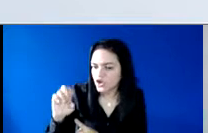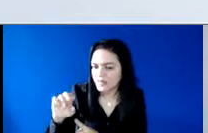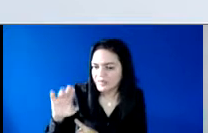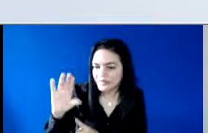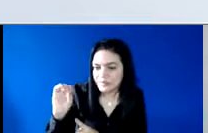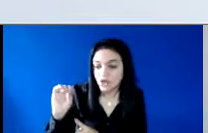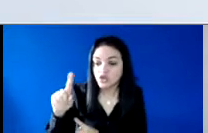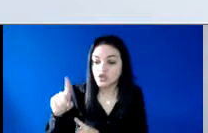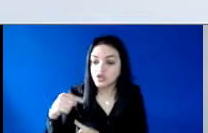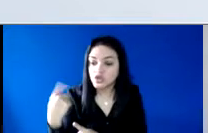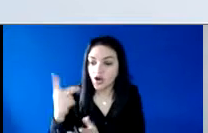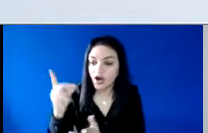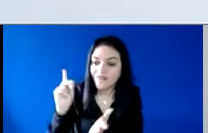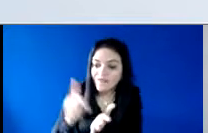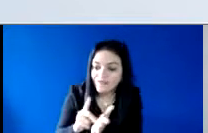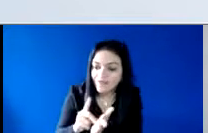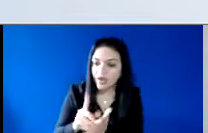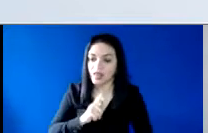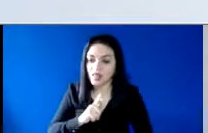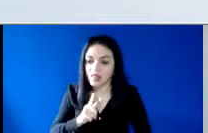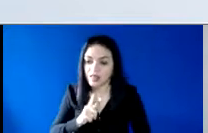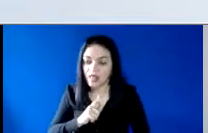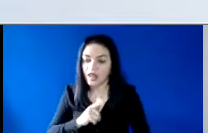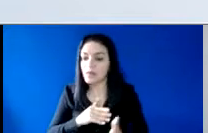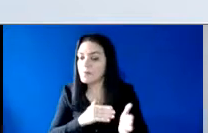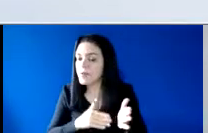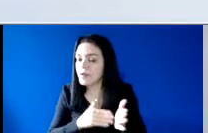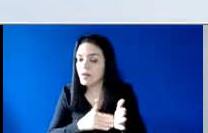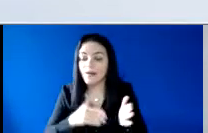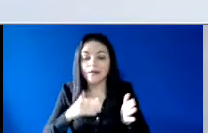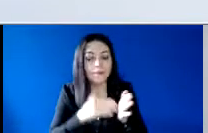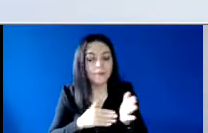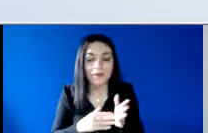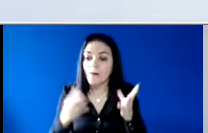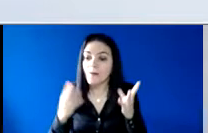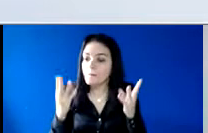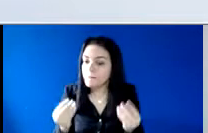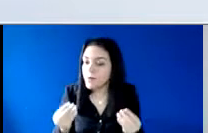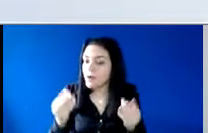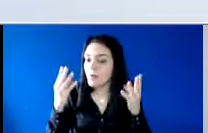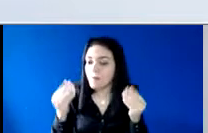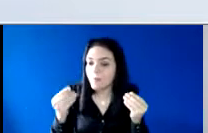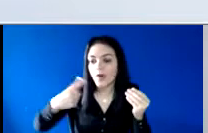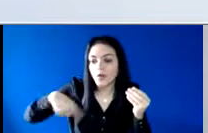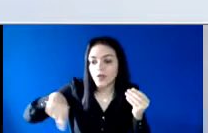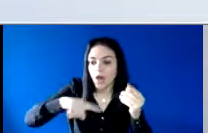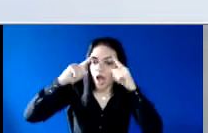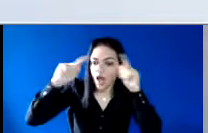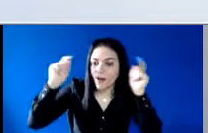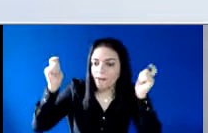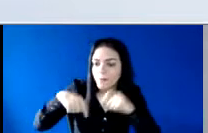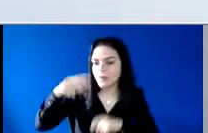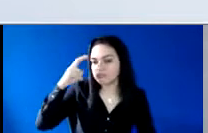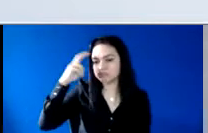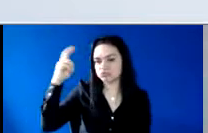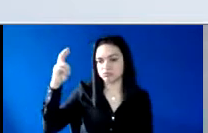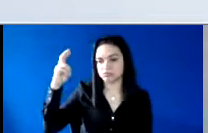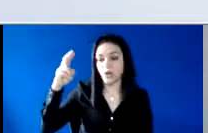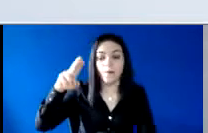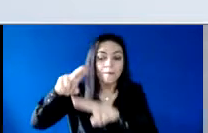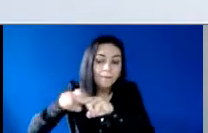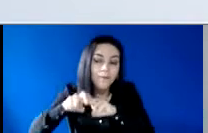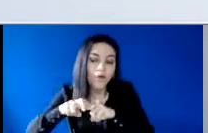realidade, isso limita muito, mas muito, a nossa pretensa capacidade intelectual. Por isso é que o profissional